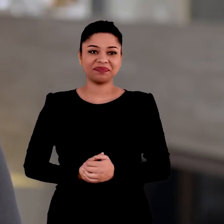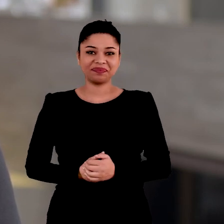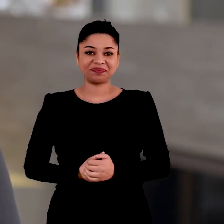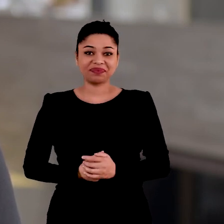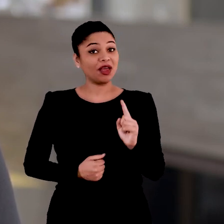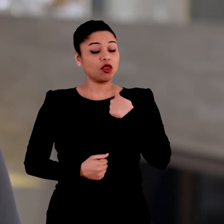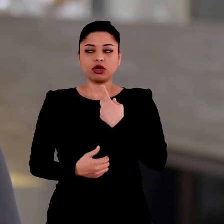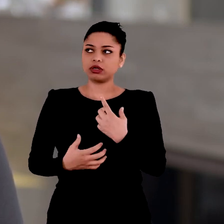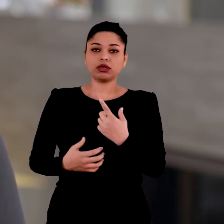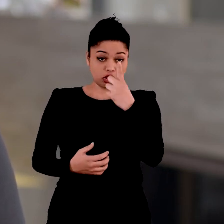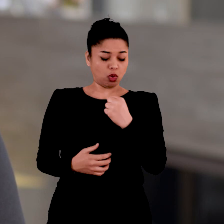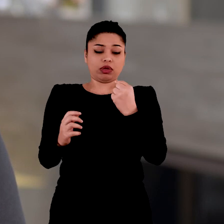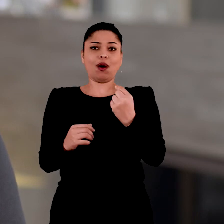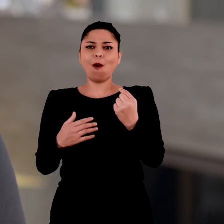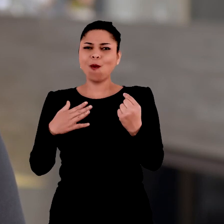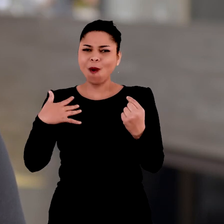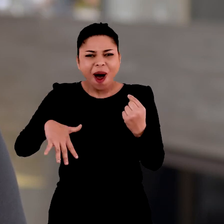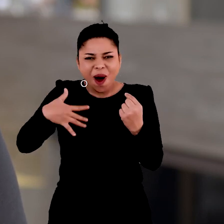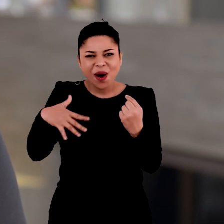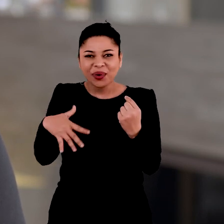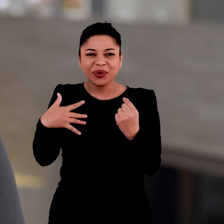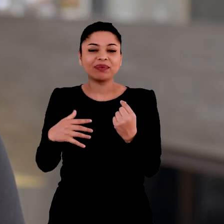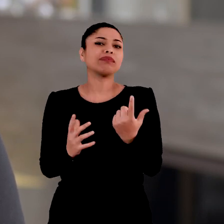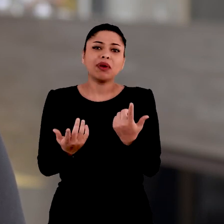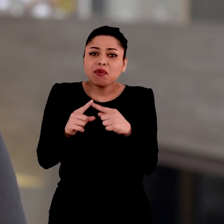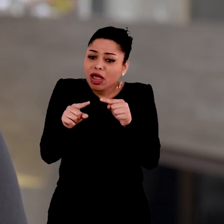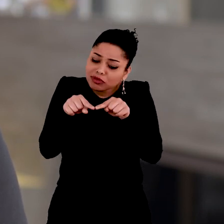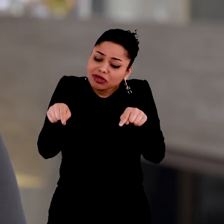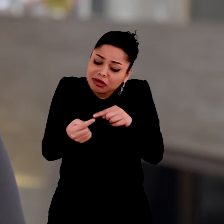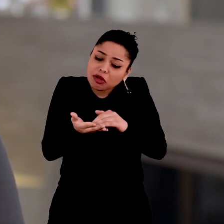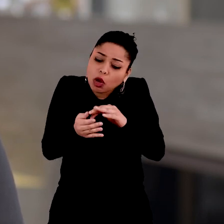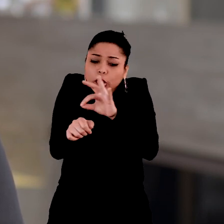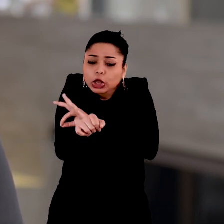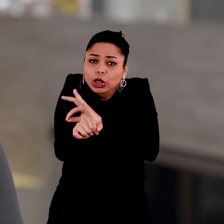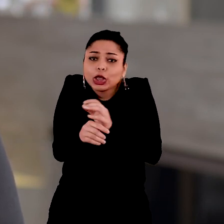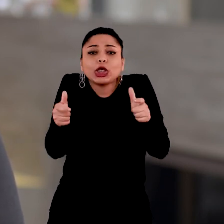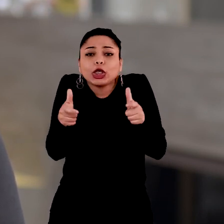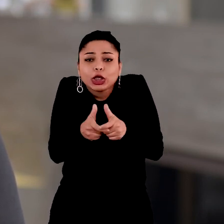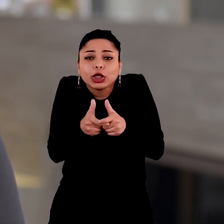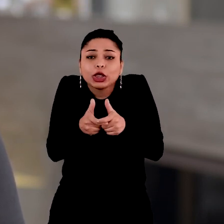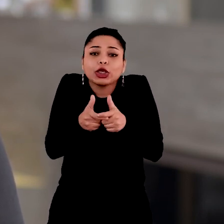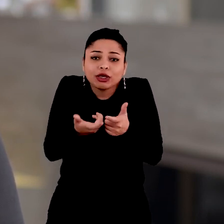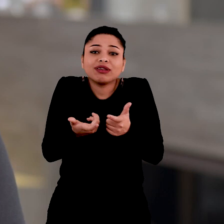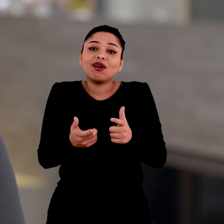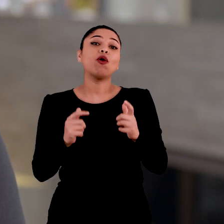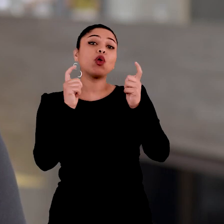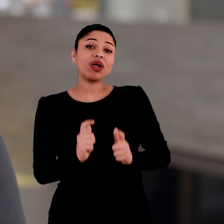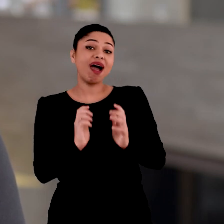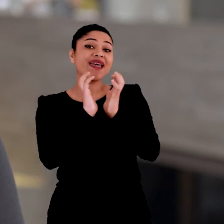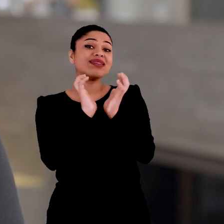um projeto assim, que diante do que a gente comumente vê, diante do que a gente comumente consegue